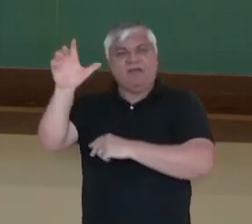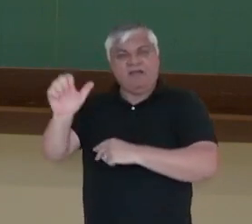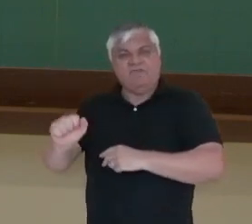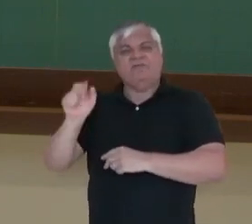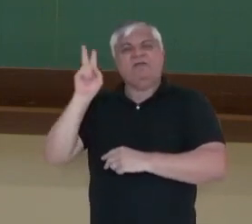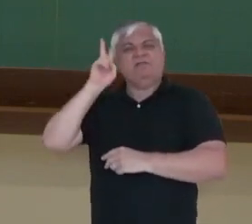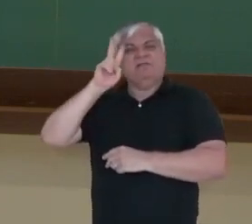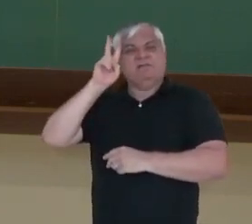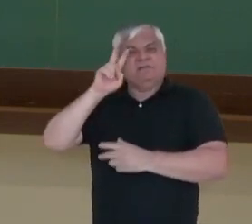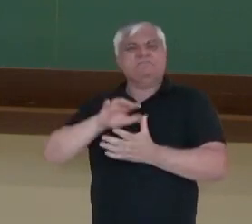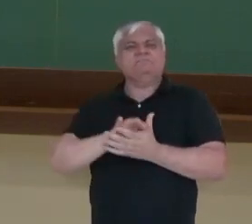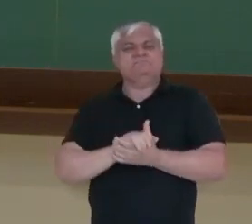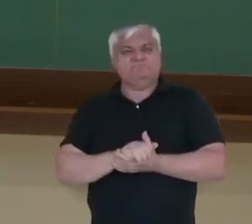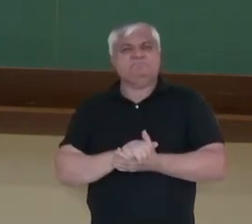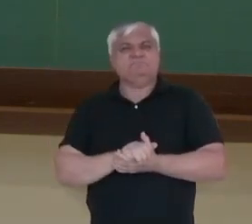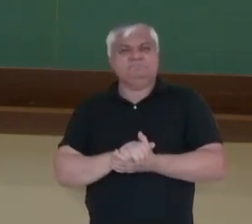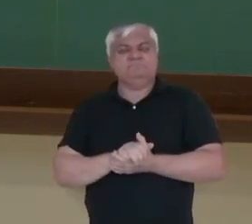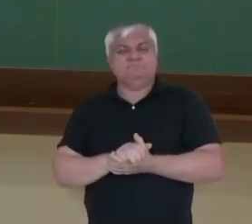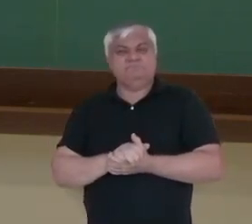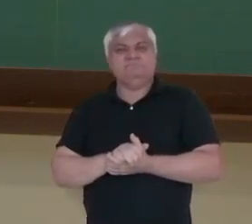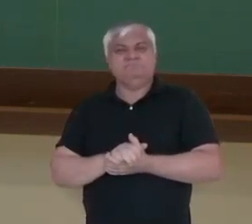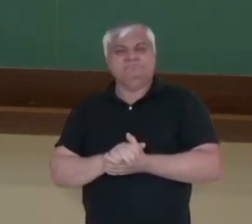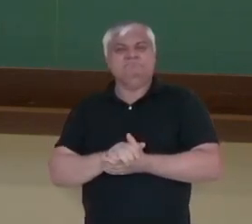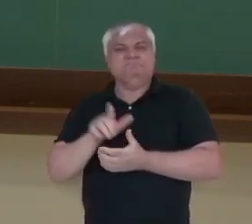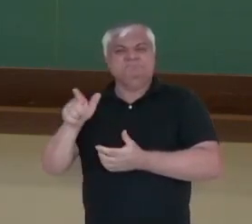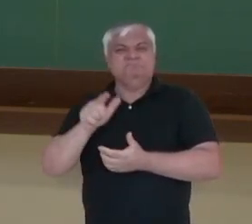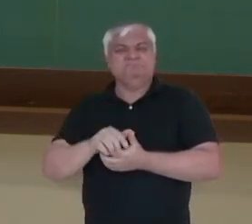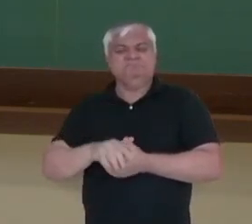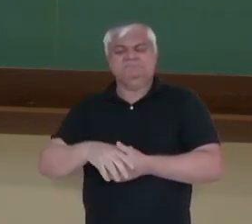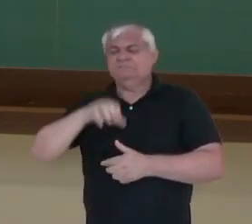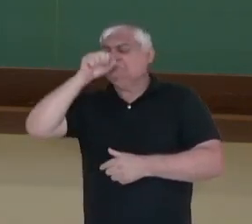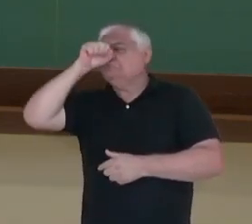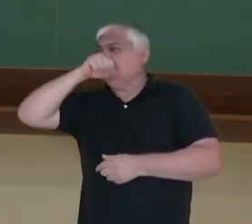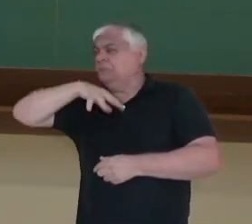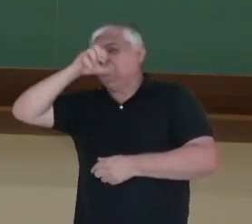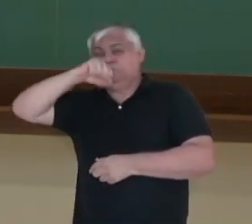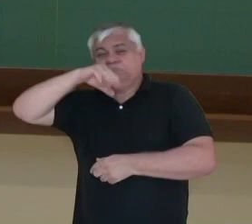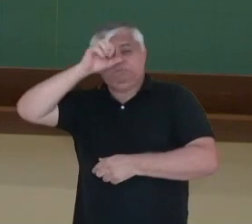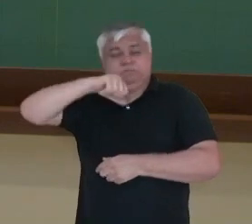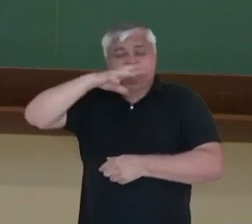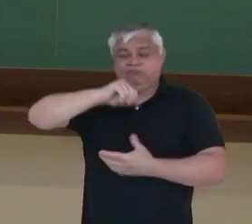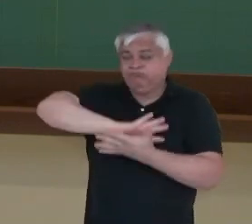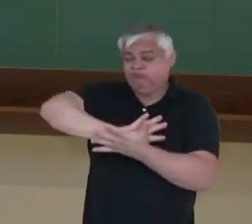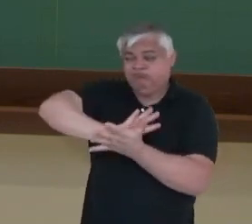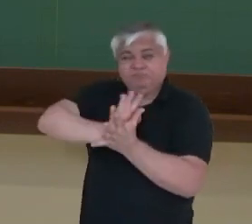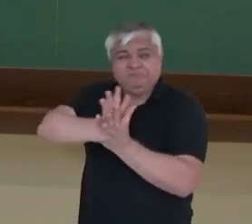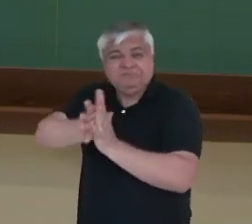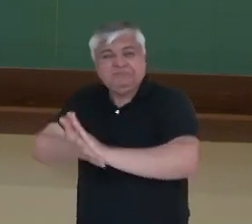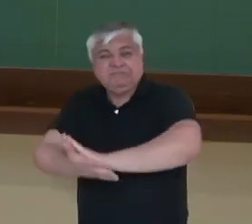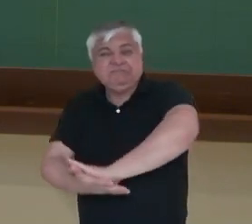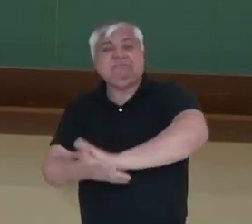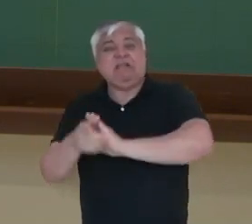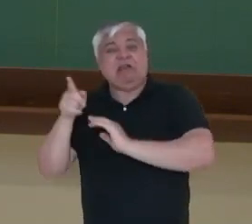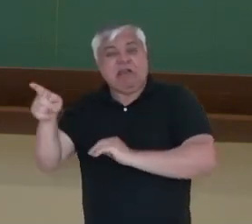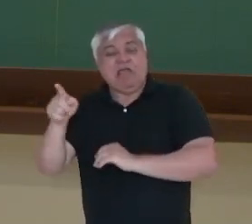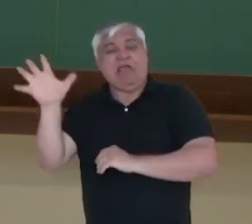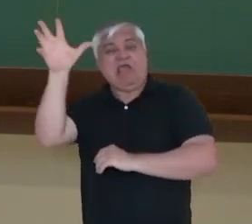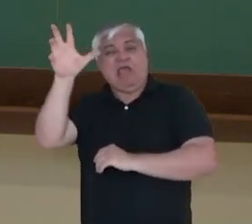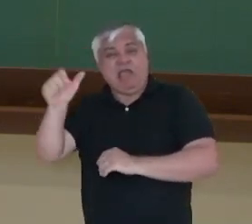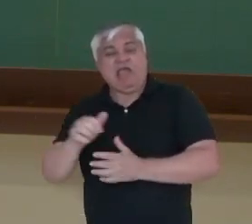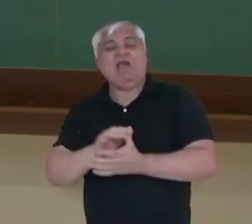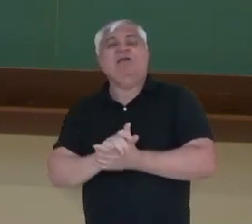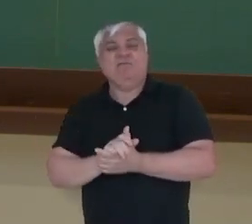Talvez algumas das ações assim mais desumanas que vieram ocorrer com um grupo, né, humano